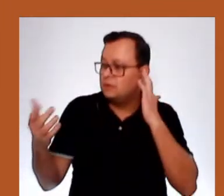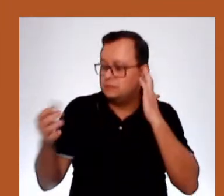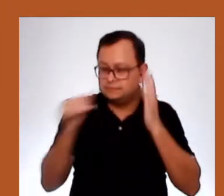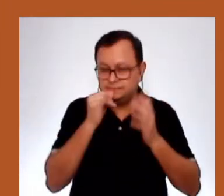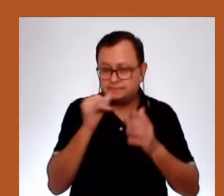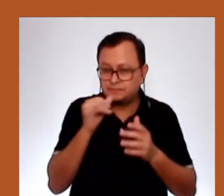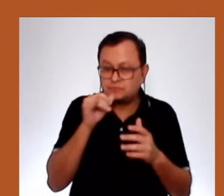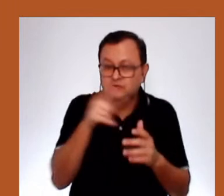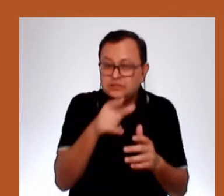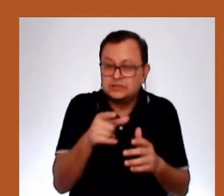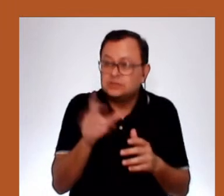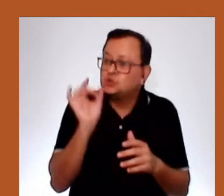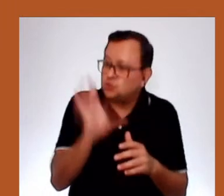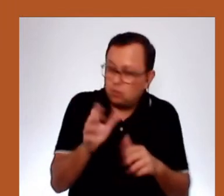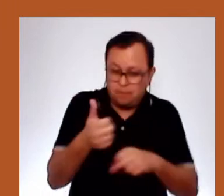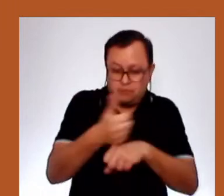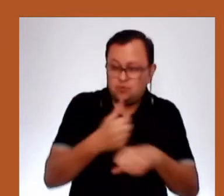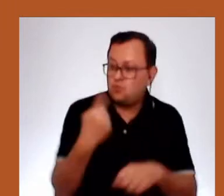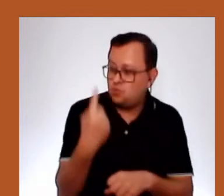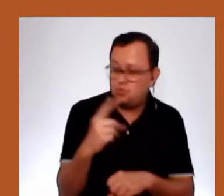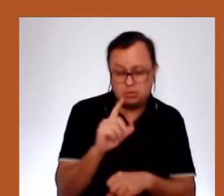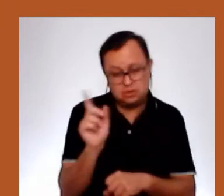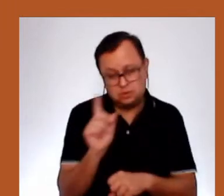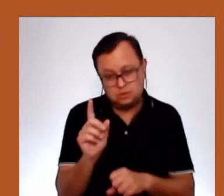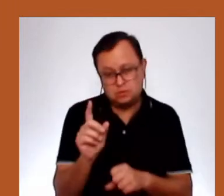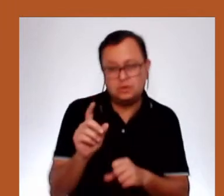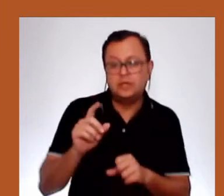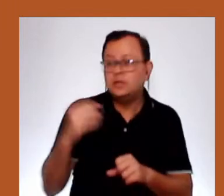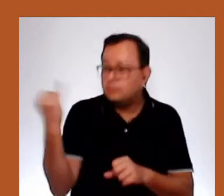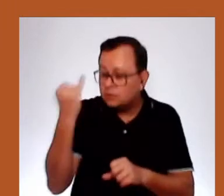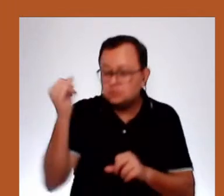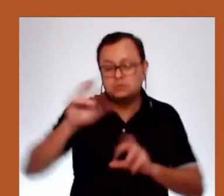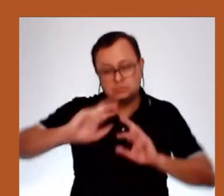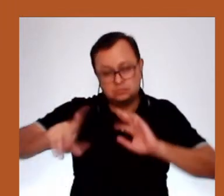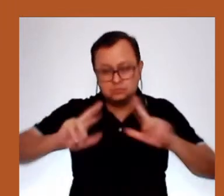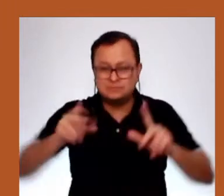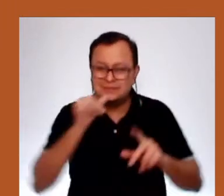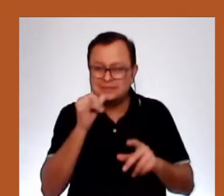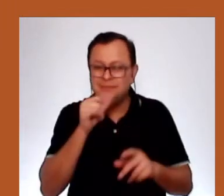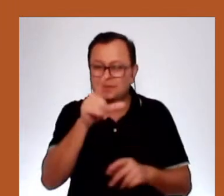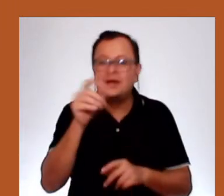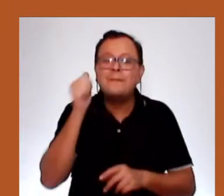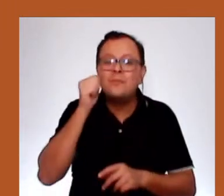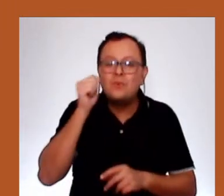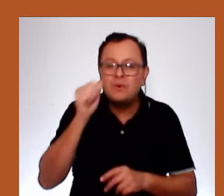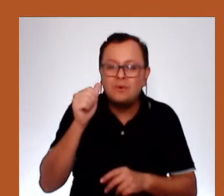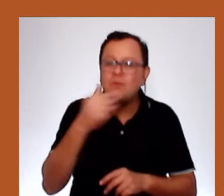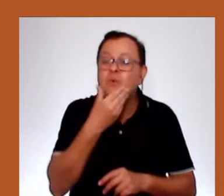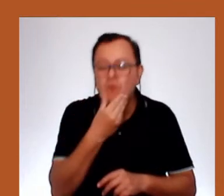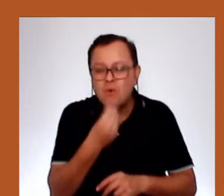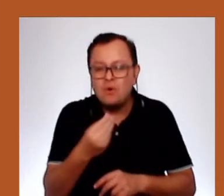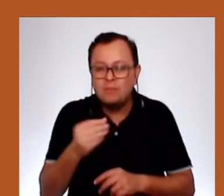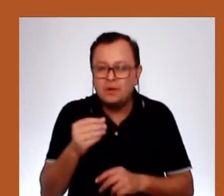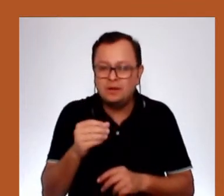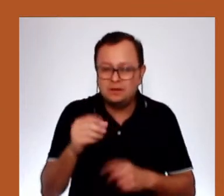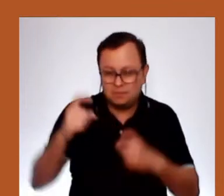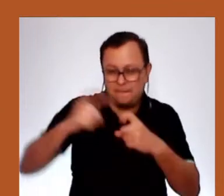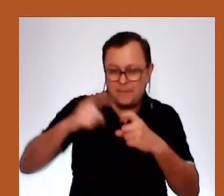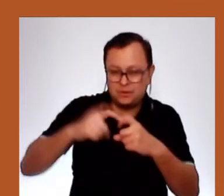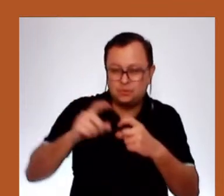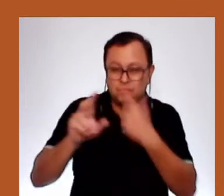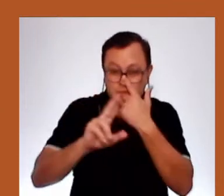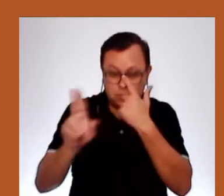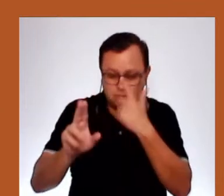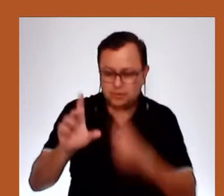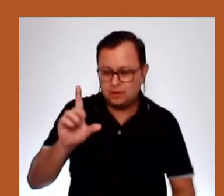papel. No documentário, mostra bem o doutor André, médico, dando banho numa paciente, né? Ah, o